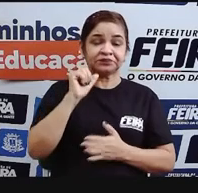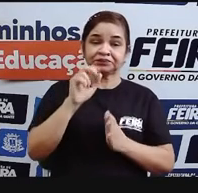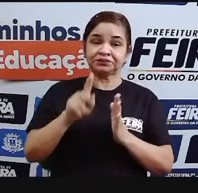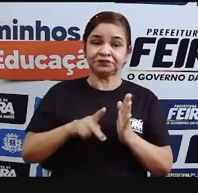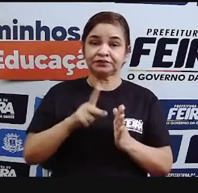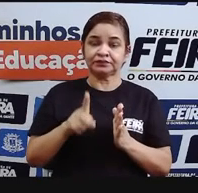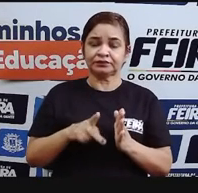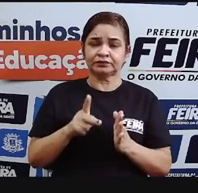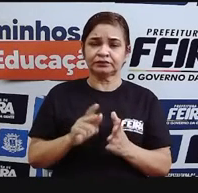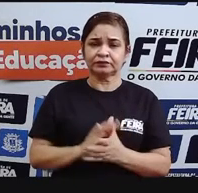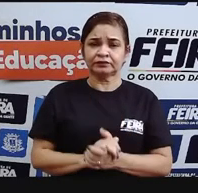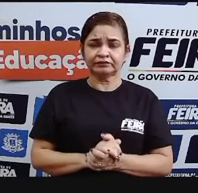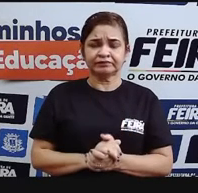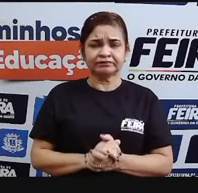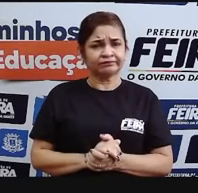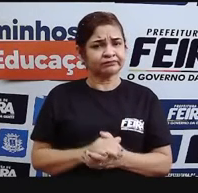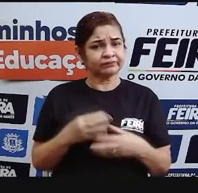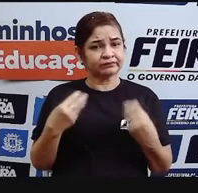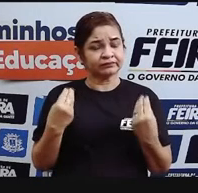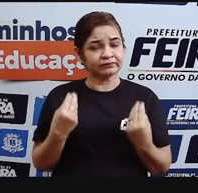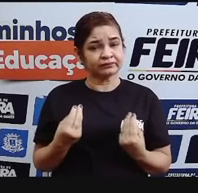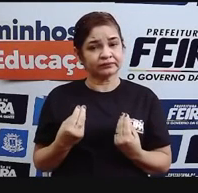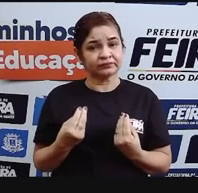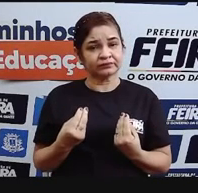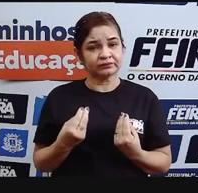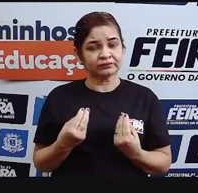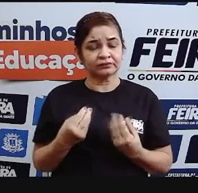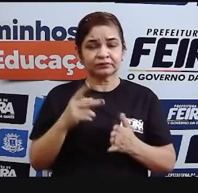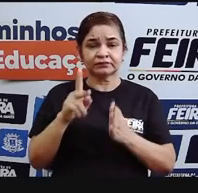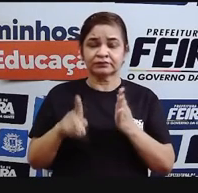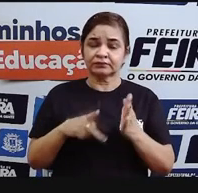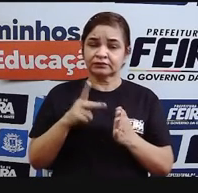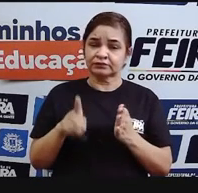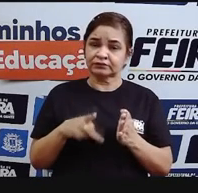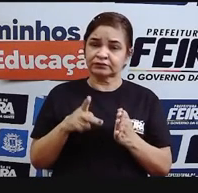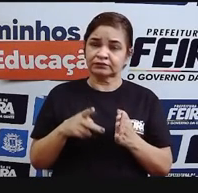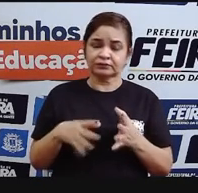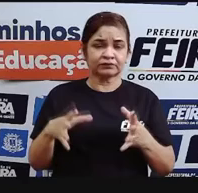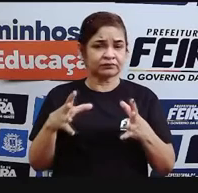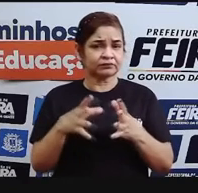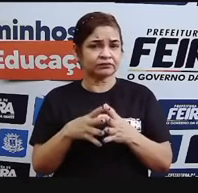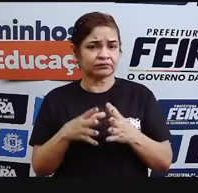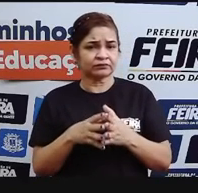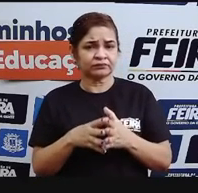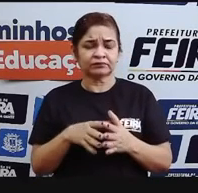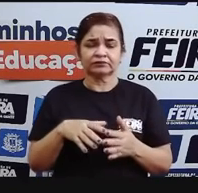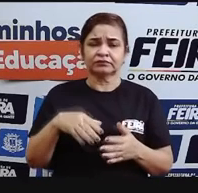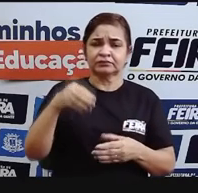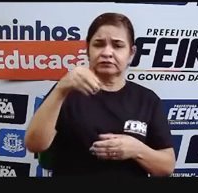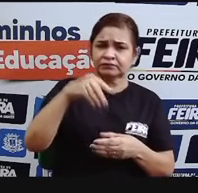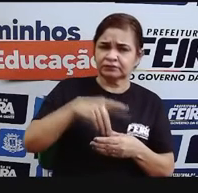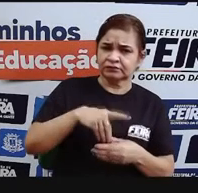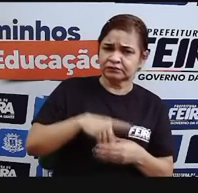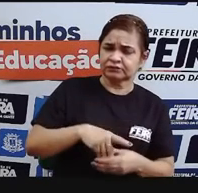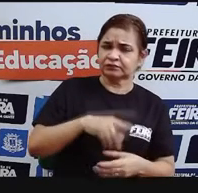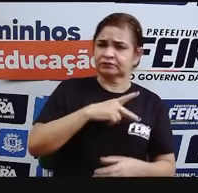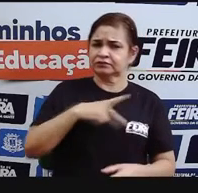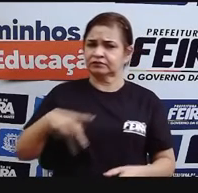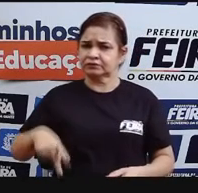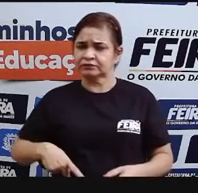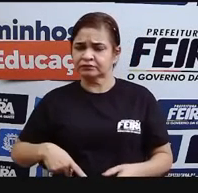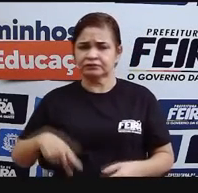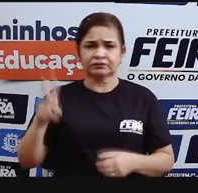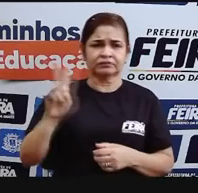política. Ai, meu Deus, professora, quer dizer que não só se faz política quando se junta lá no partido e vai para a eleição e vira presidente ou